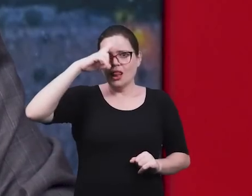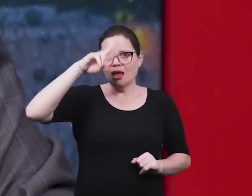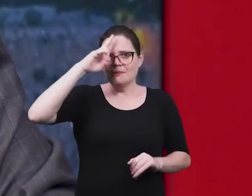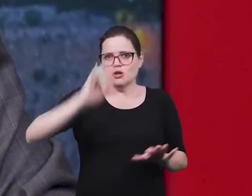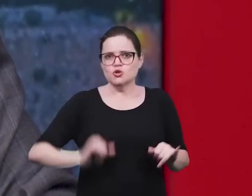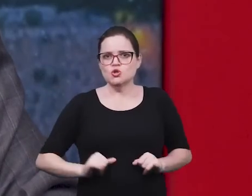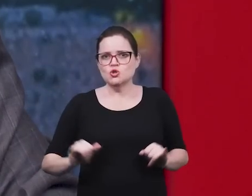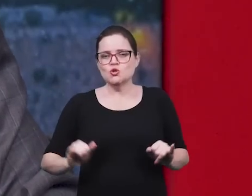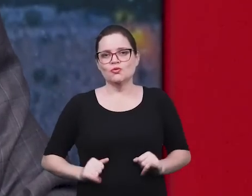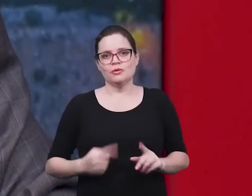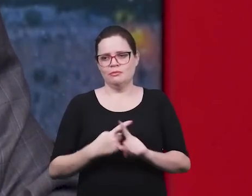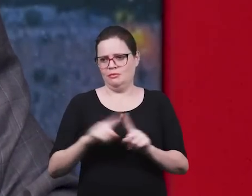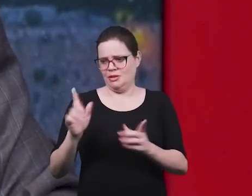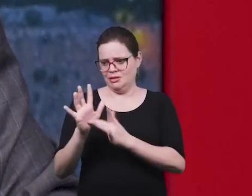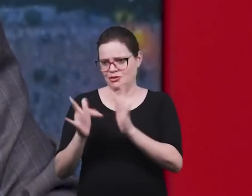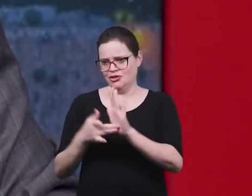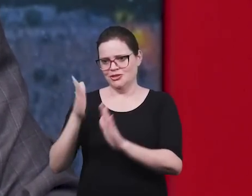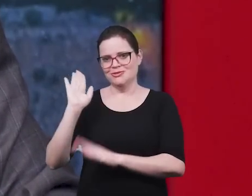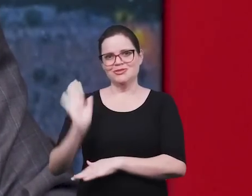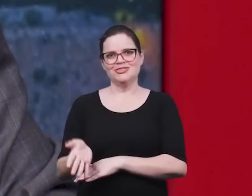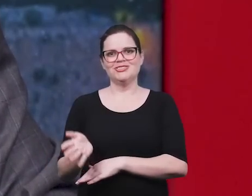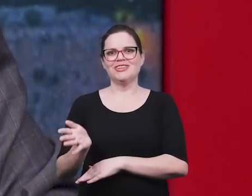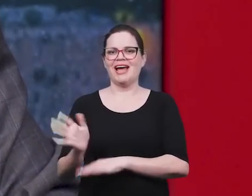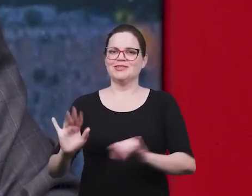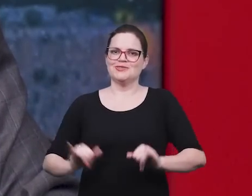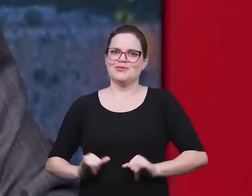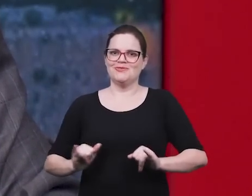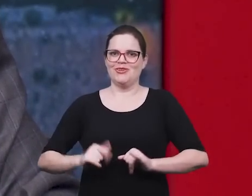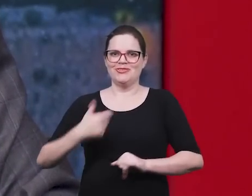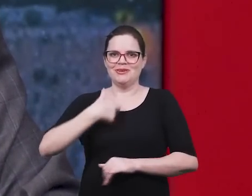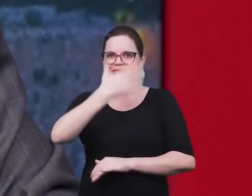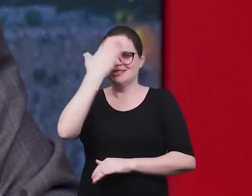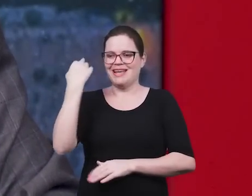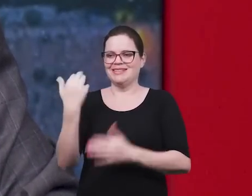do sofrimento. Mas em Jesus nós esquecemos o